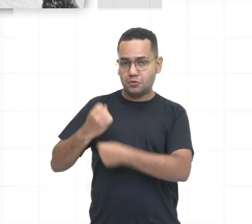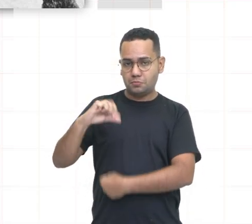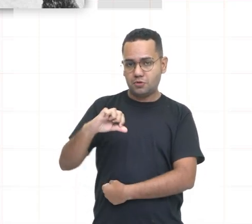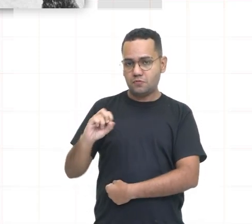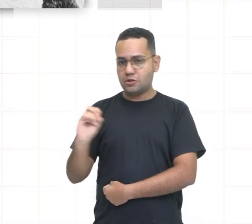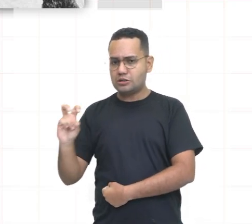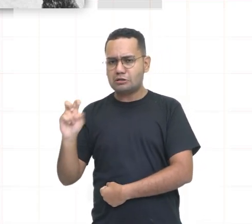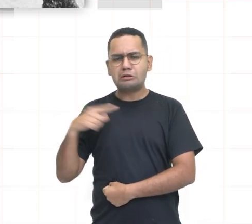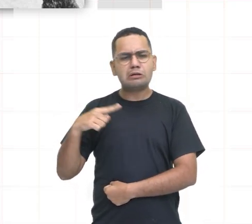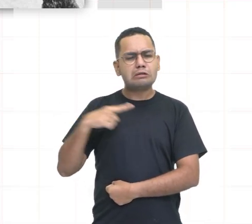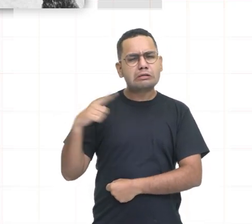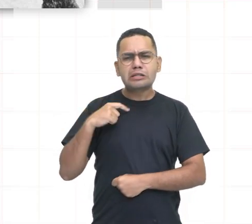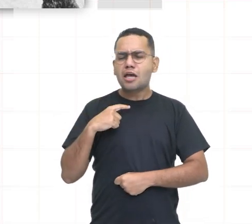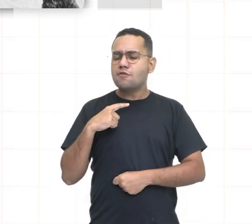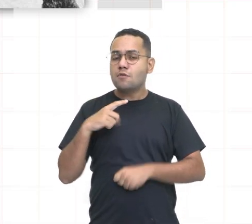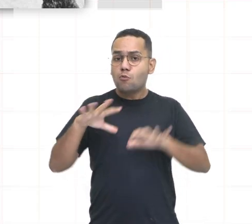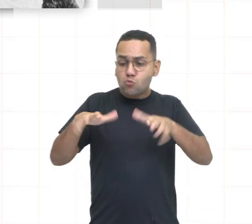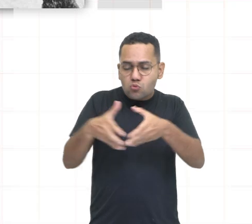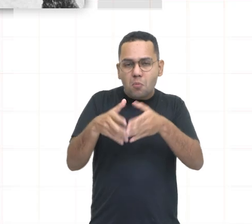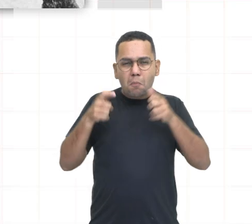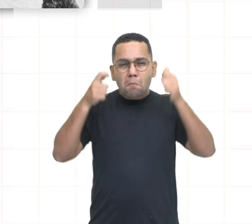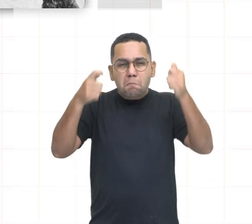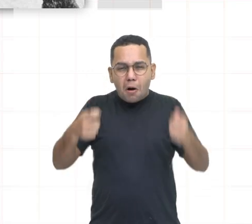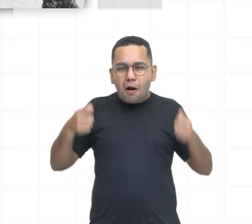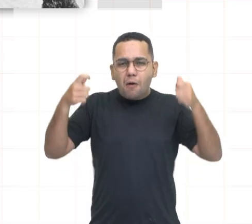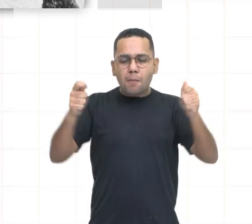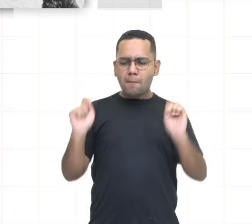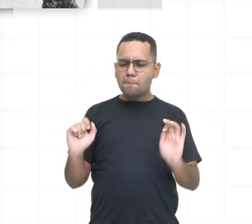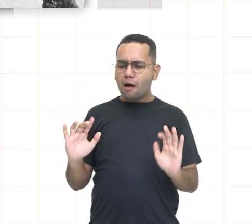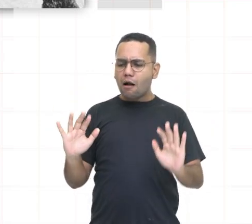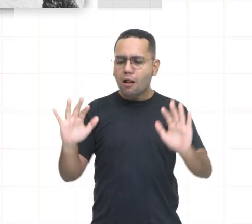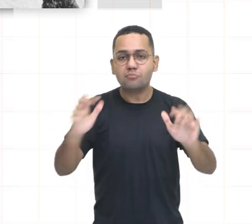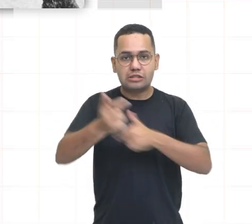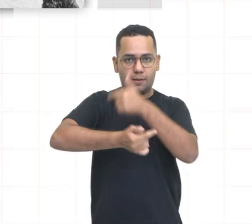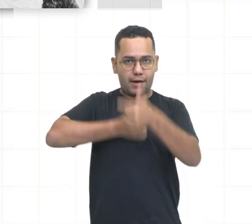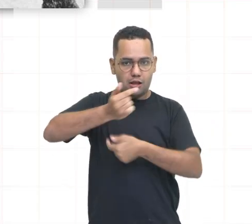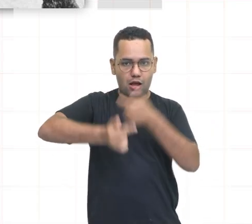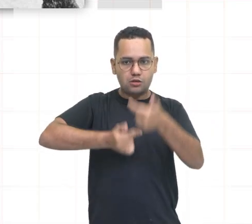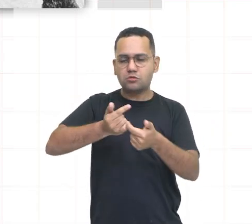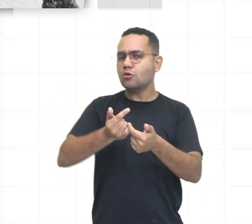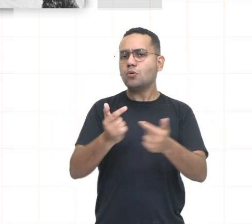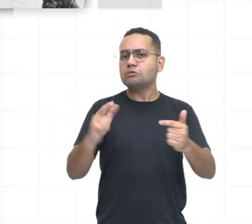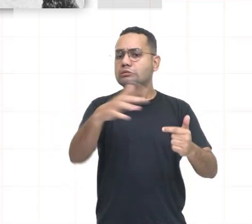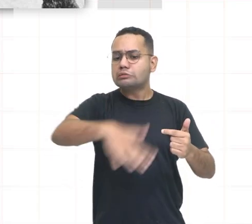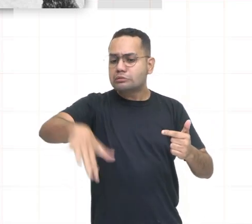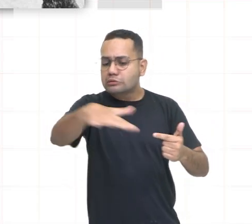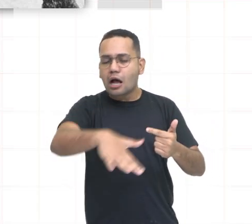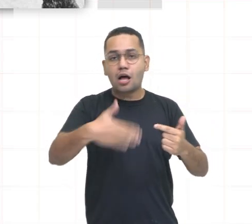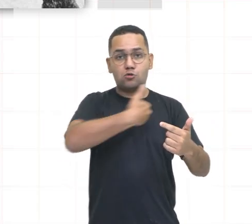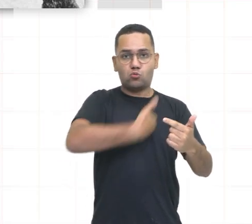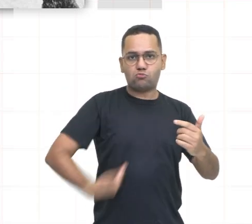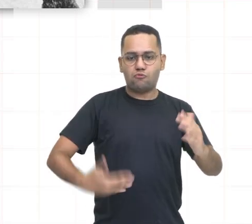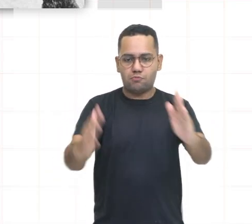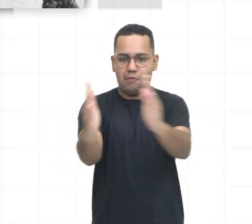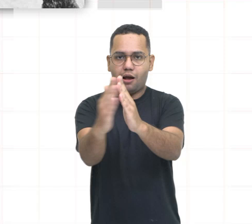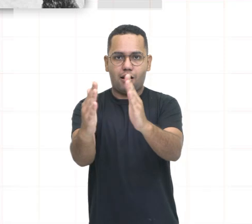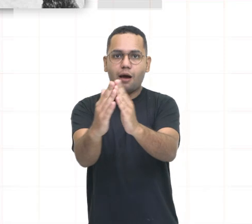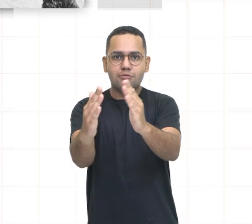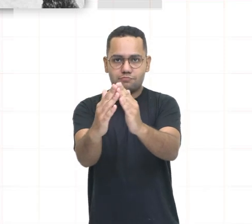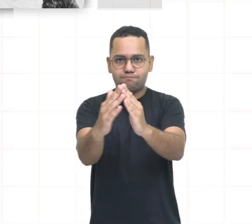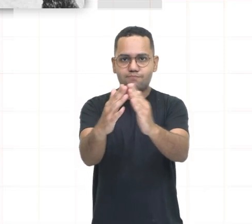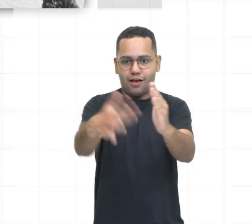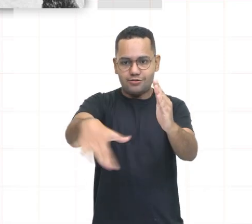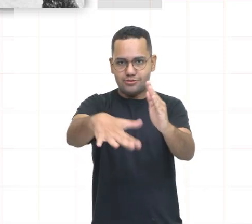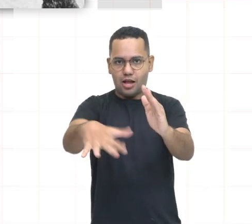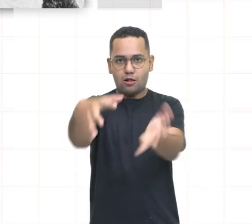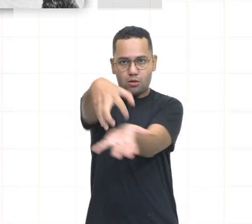milhares de operários participavam de uma manifestação pacífica em frente ao Palácio de Inverno em São Petersburgo, uma das sedes